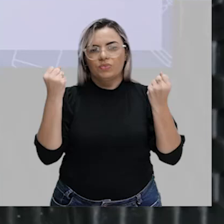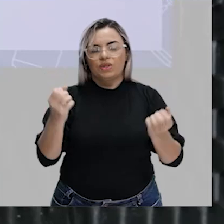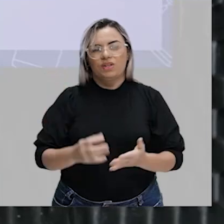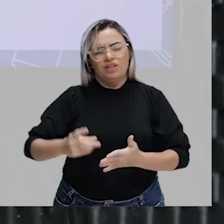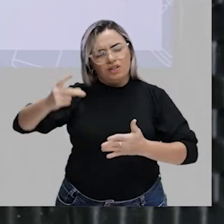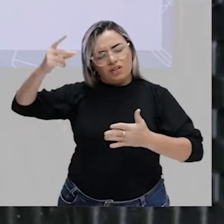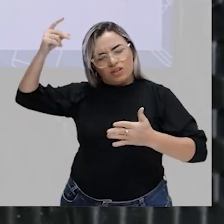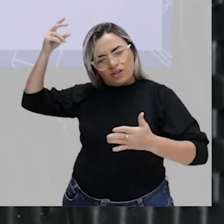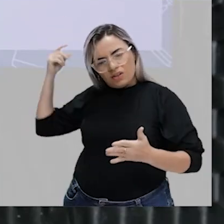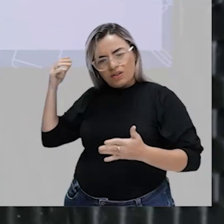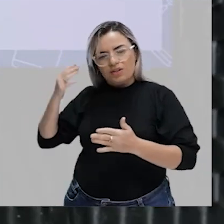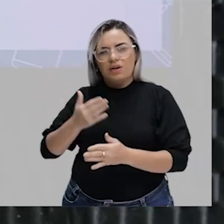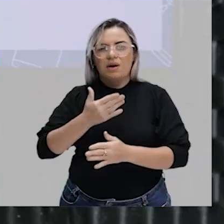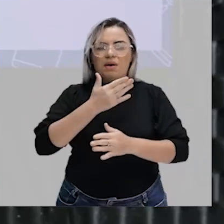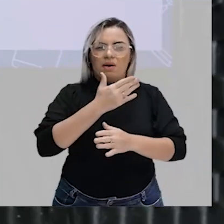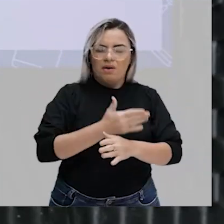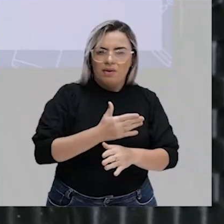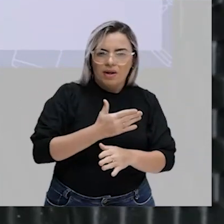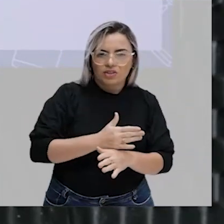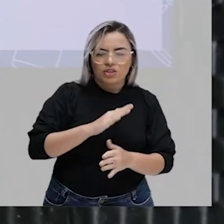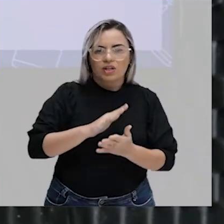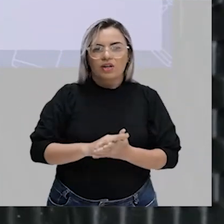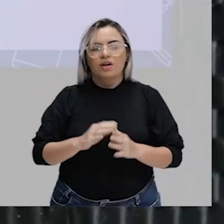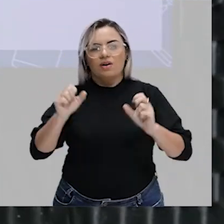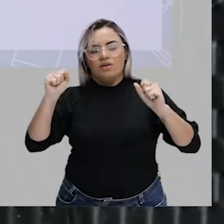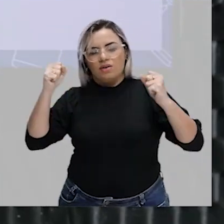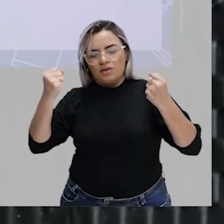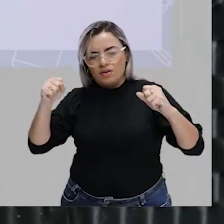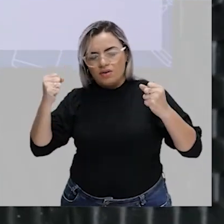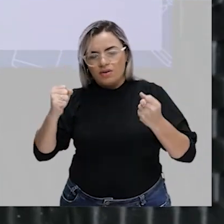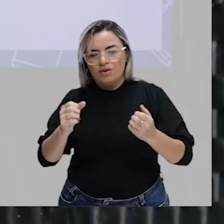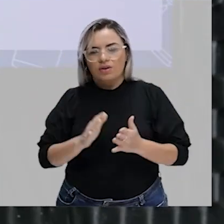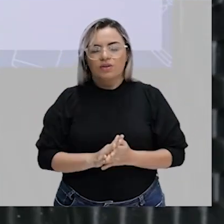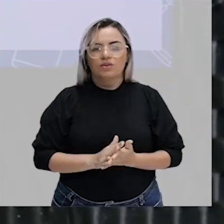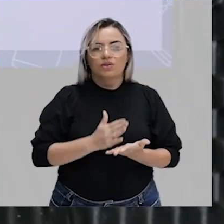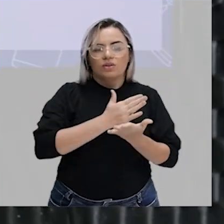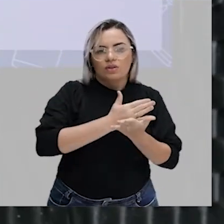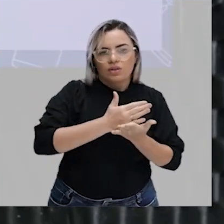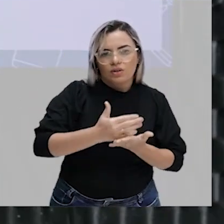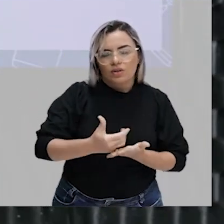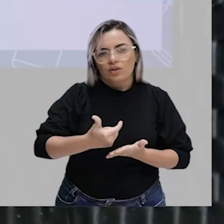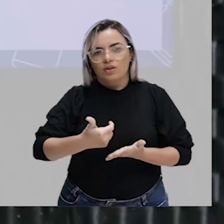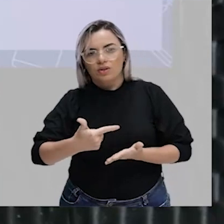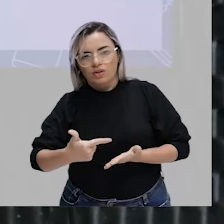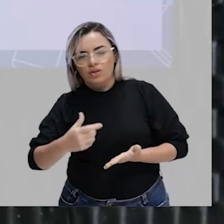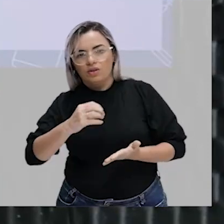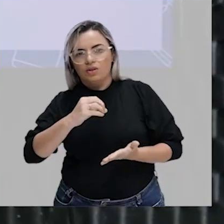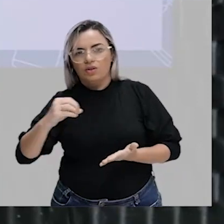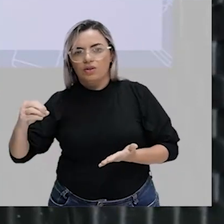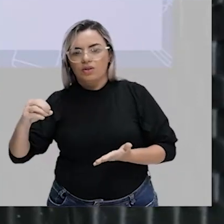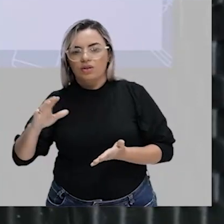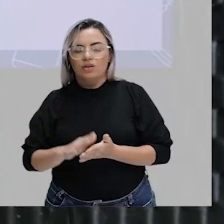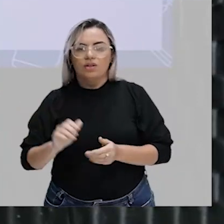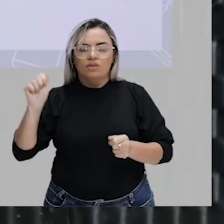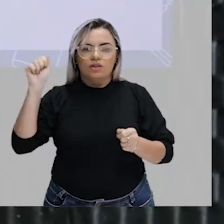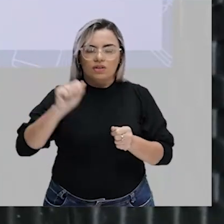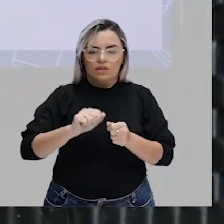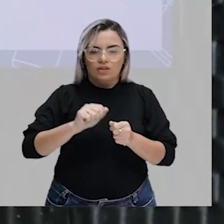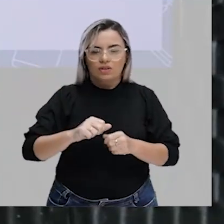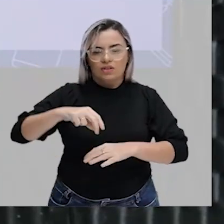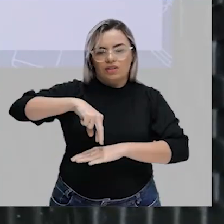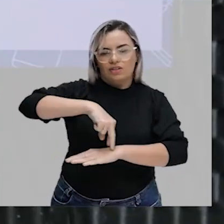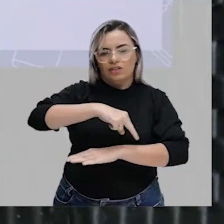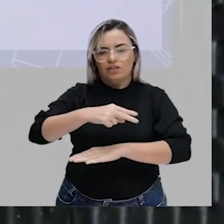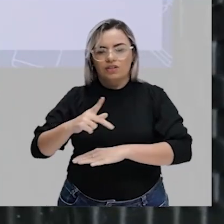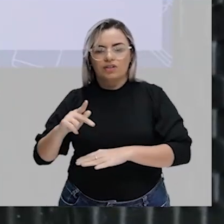ia treinar, na década de 90, até próprio início de 2000 mais ou menos, ele dizia que ele ia fazer ginástica. Então,